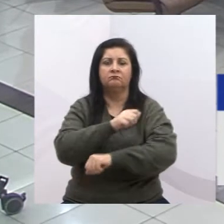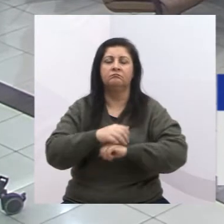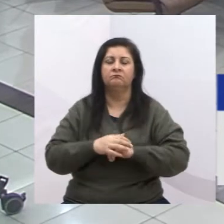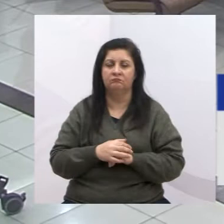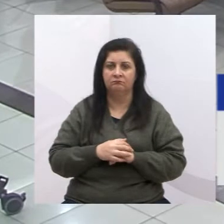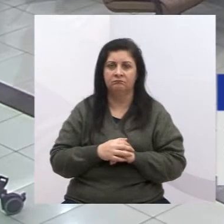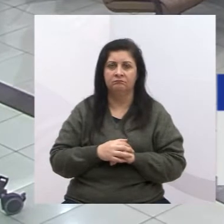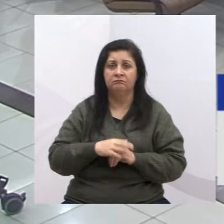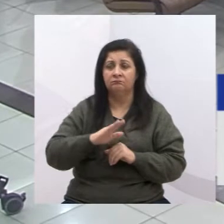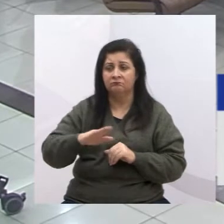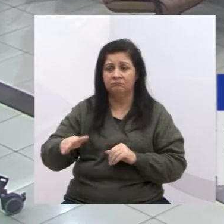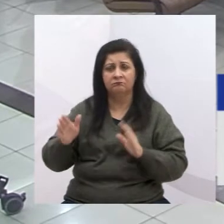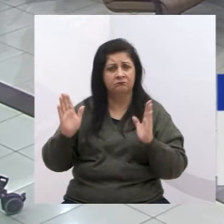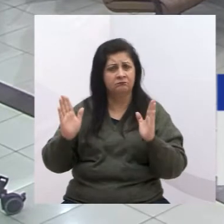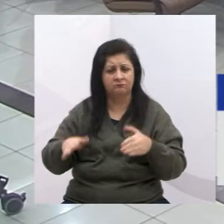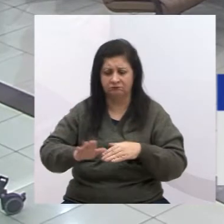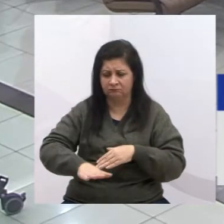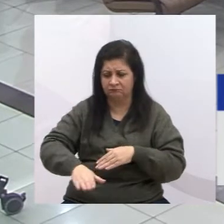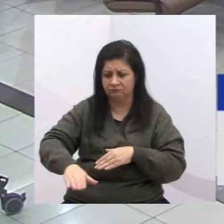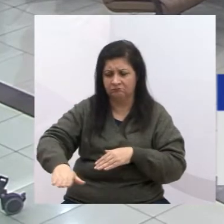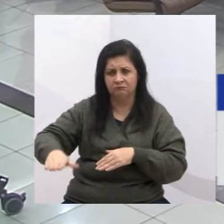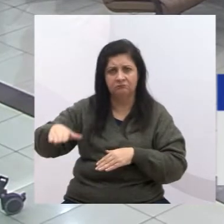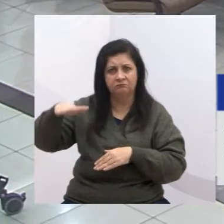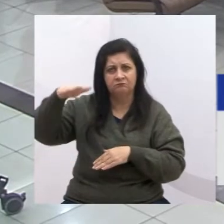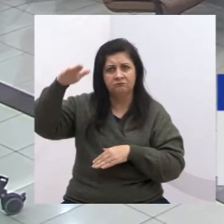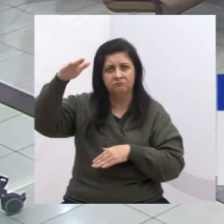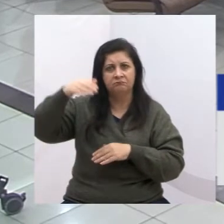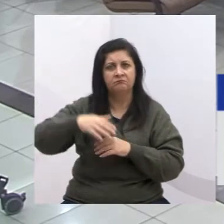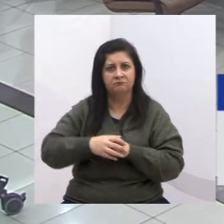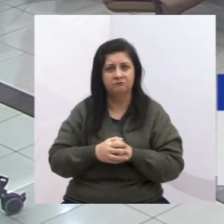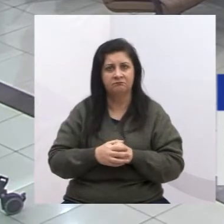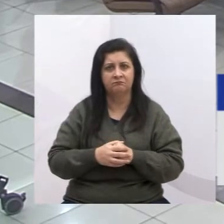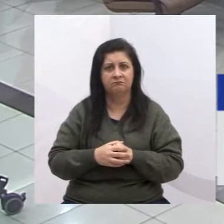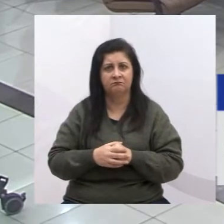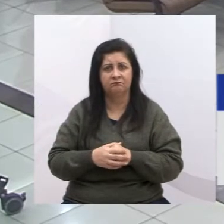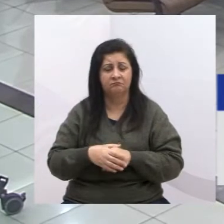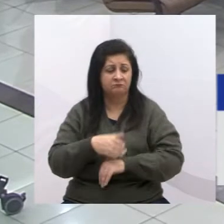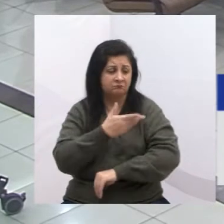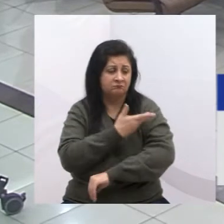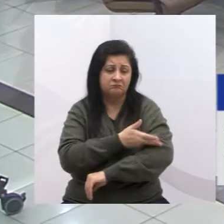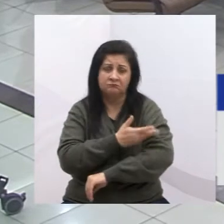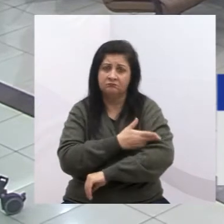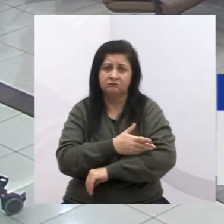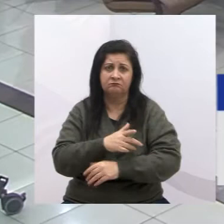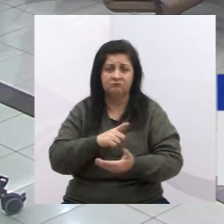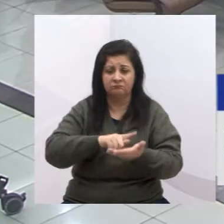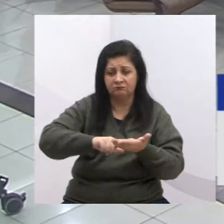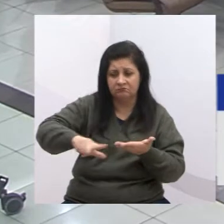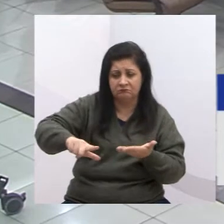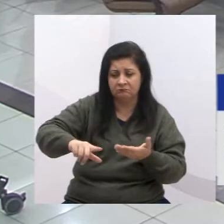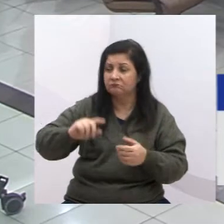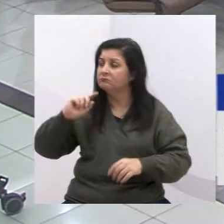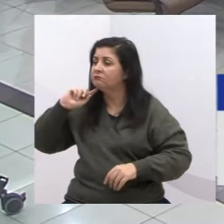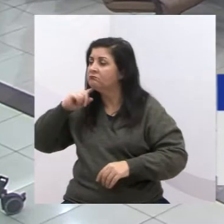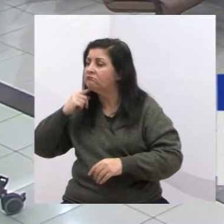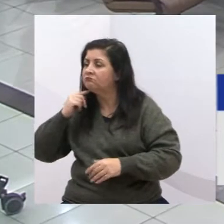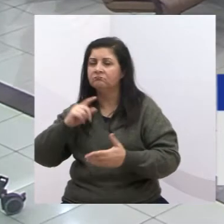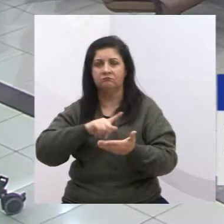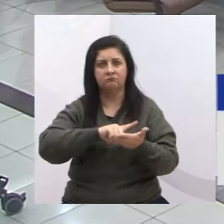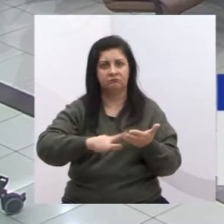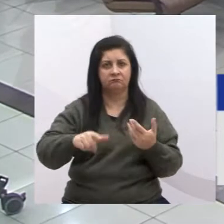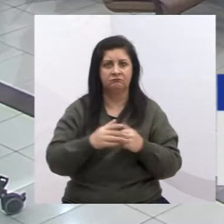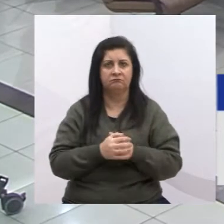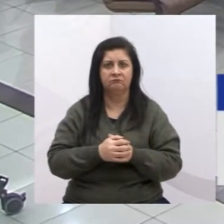Então as crianças são educadas a limpar o que ele sujou. Então as crianças já não